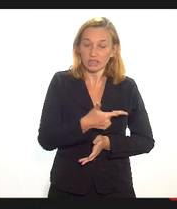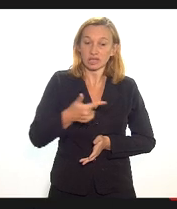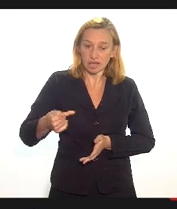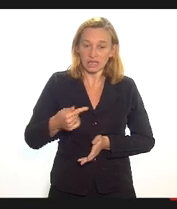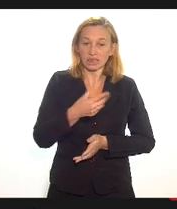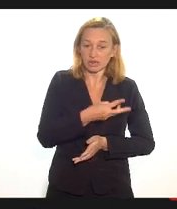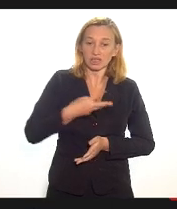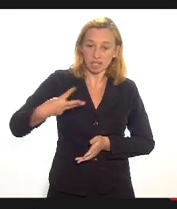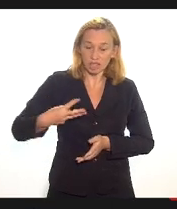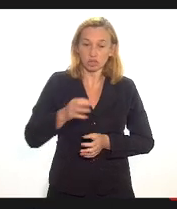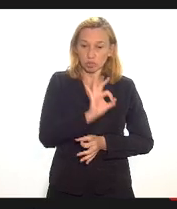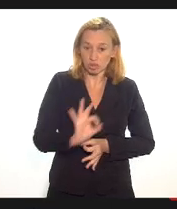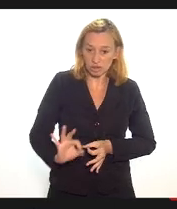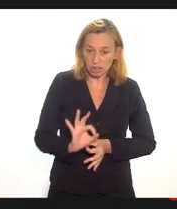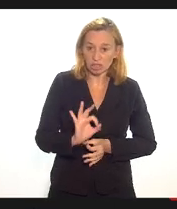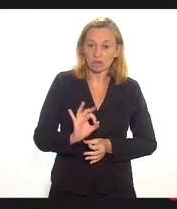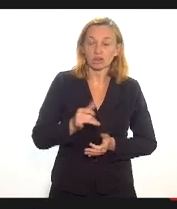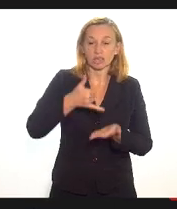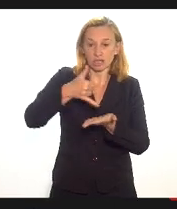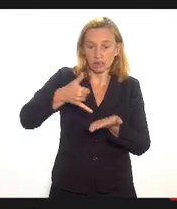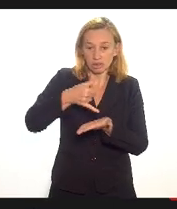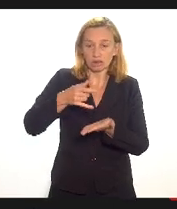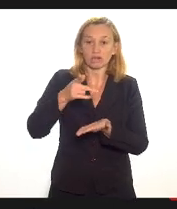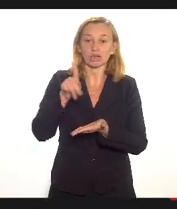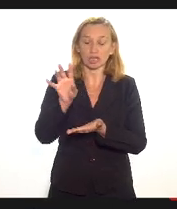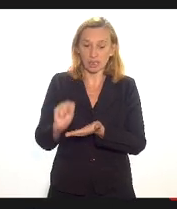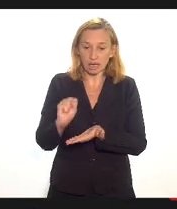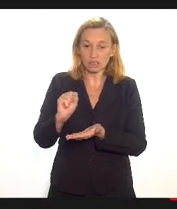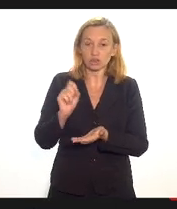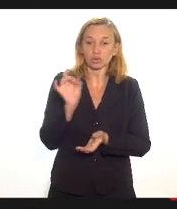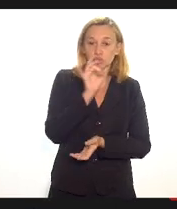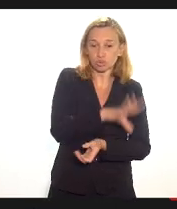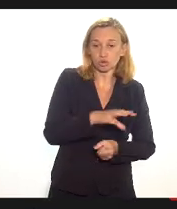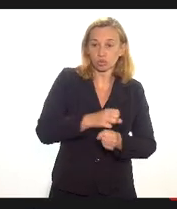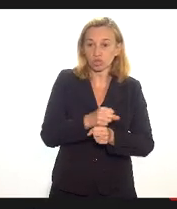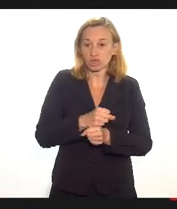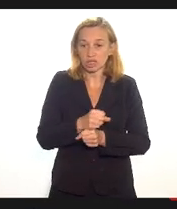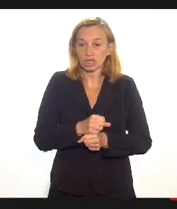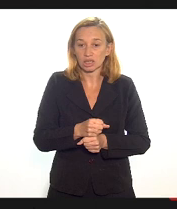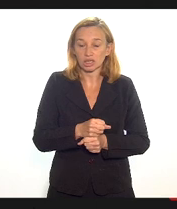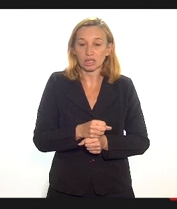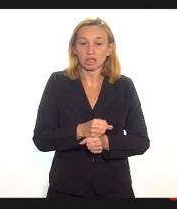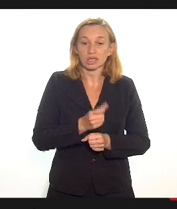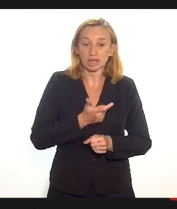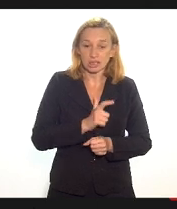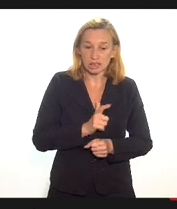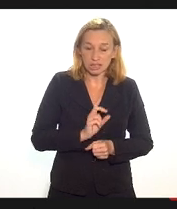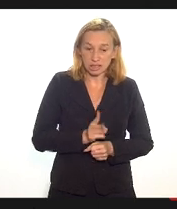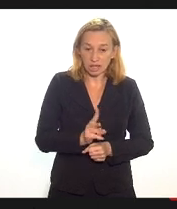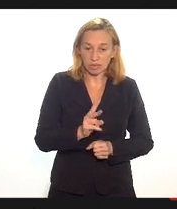assim, a participação do setor de óleo e gás, ele, nos últimos anos, ele foi sempre crescente